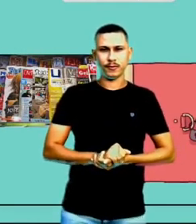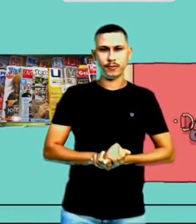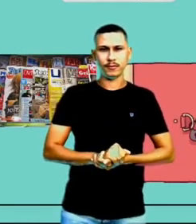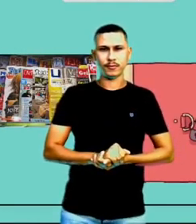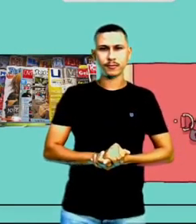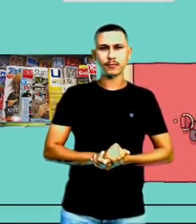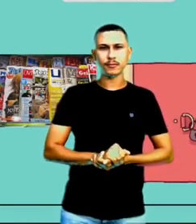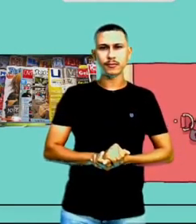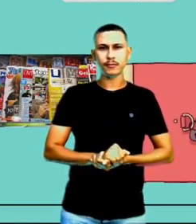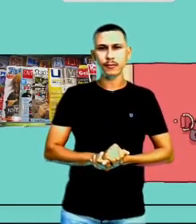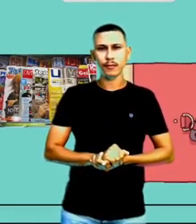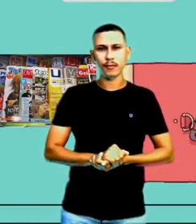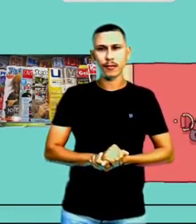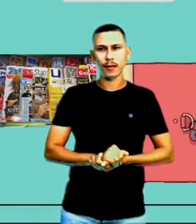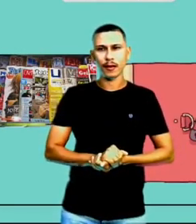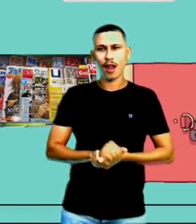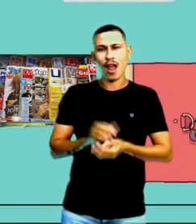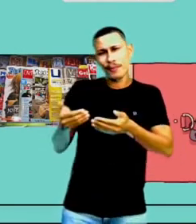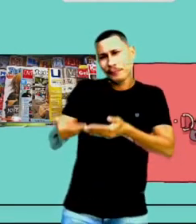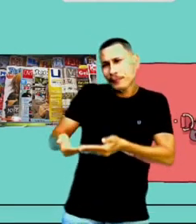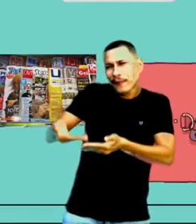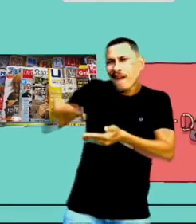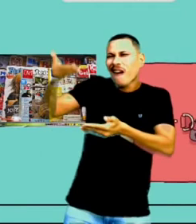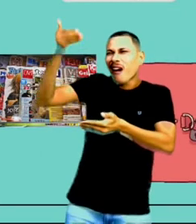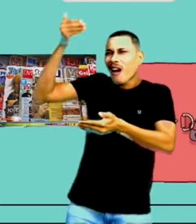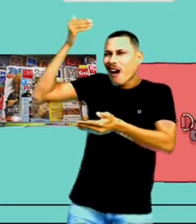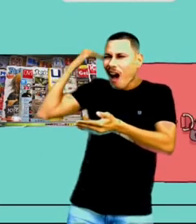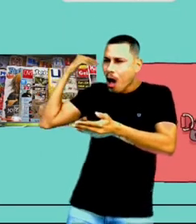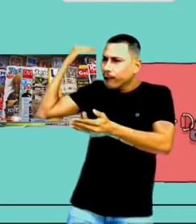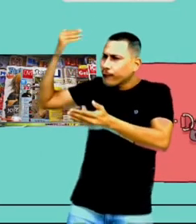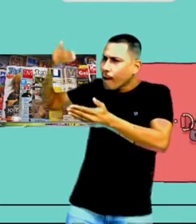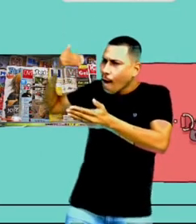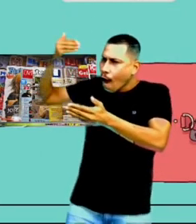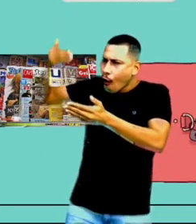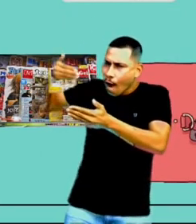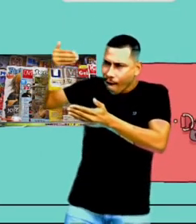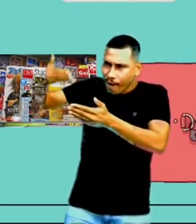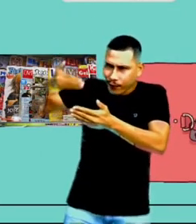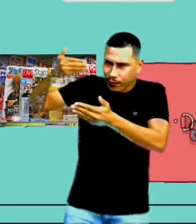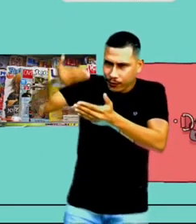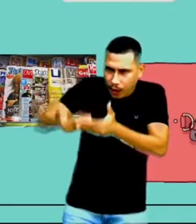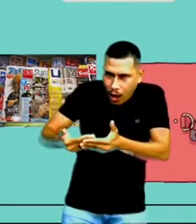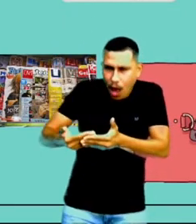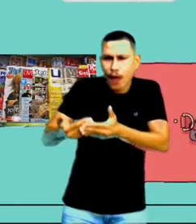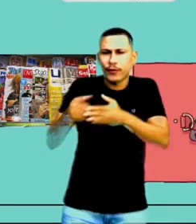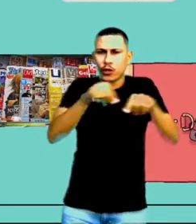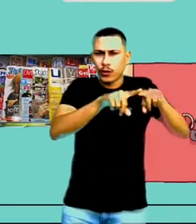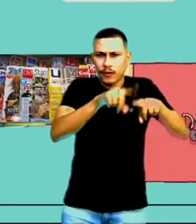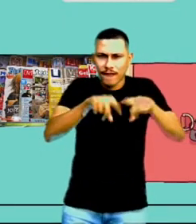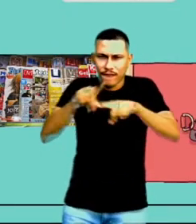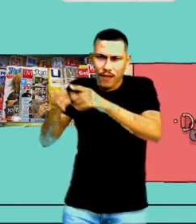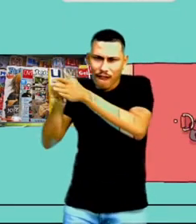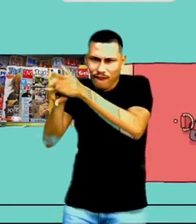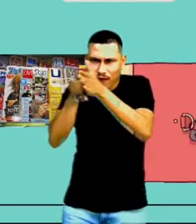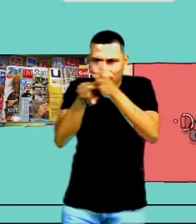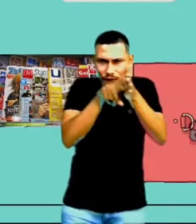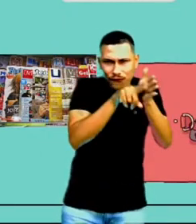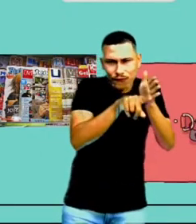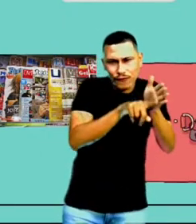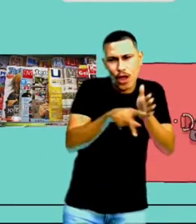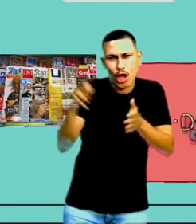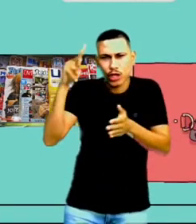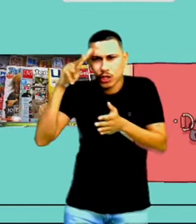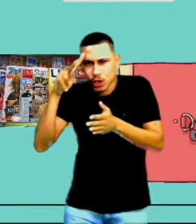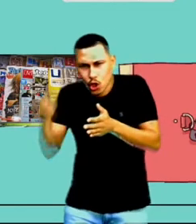Há algum tempo, as fontes escritas se referiam apenas aos documentos